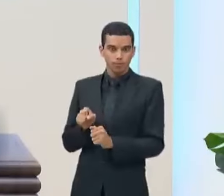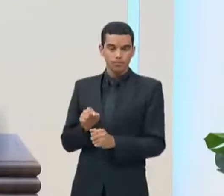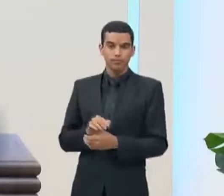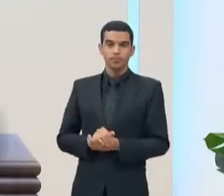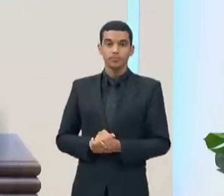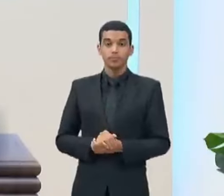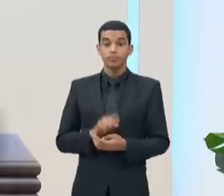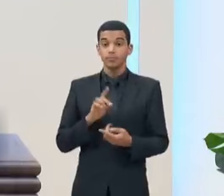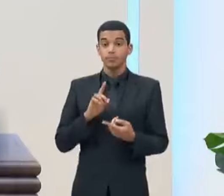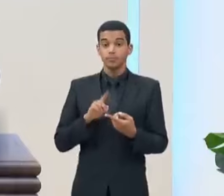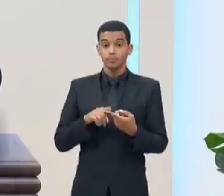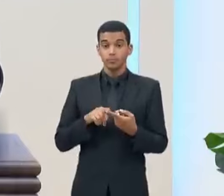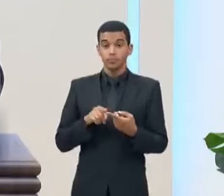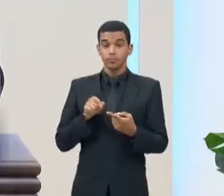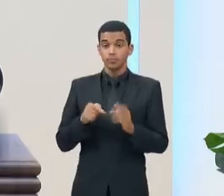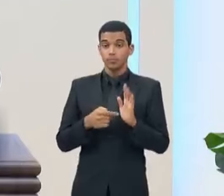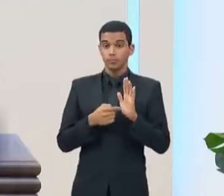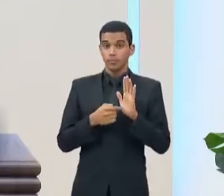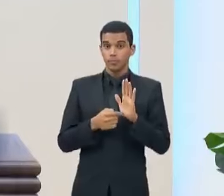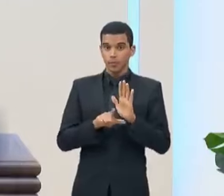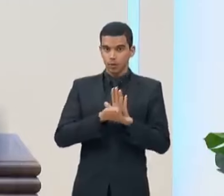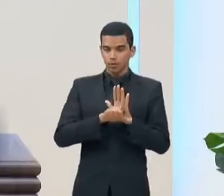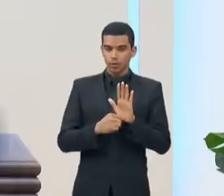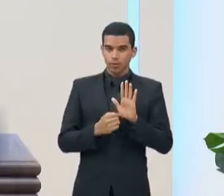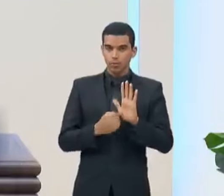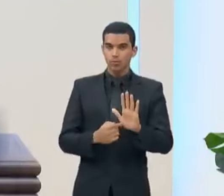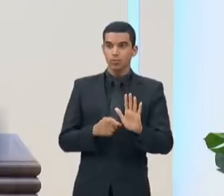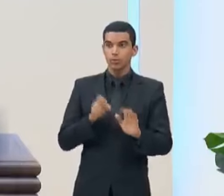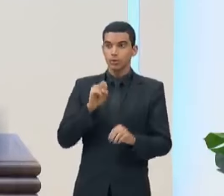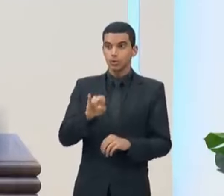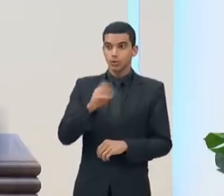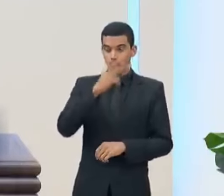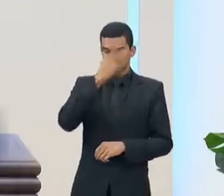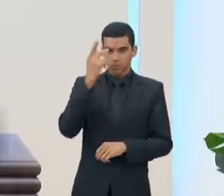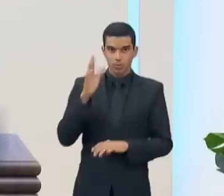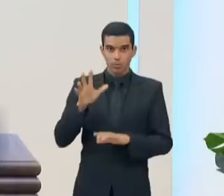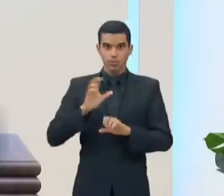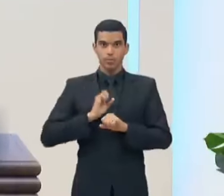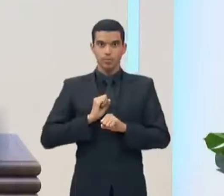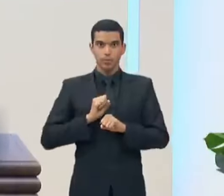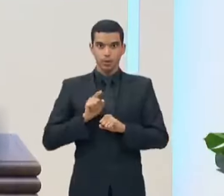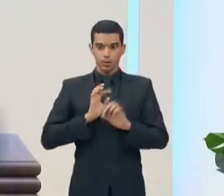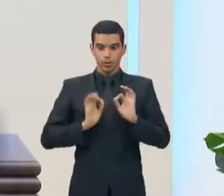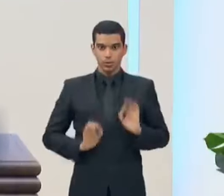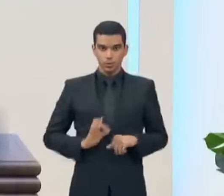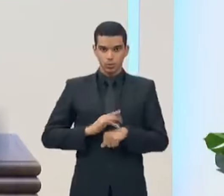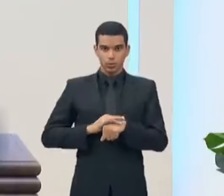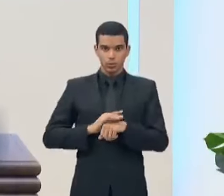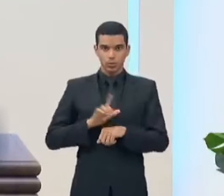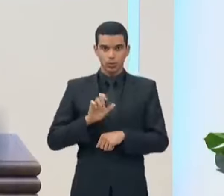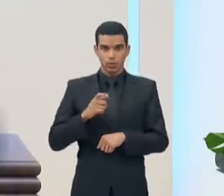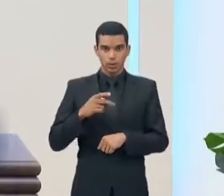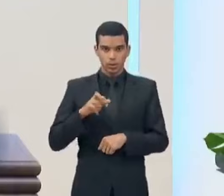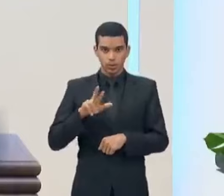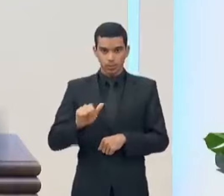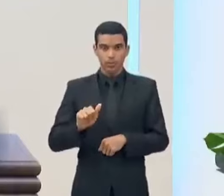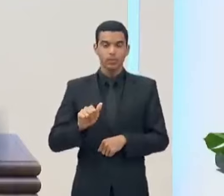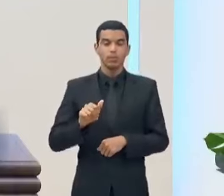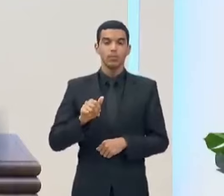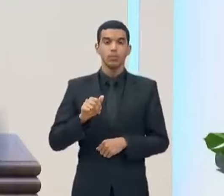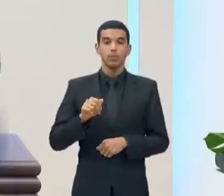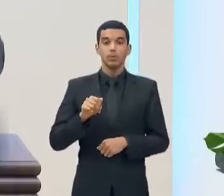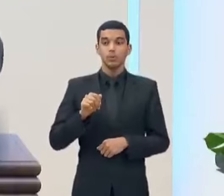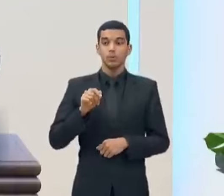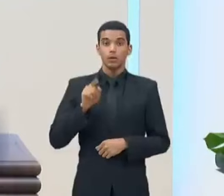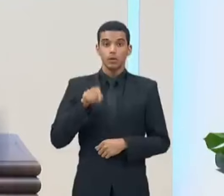apanhado por esta doença contagiosa chamada lepra, não só o ser humano, mas também sua casa, seus